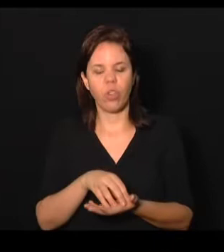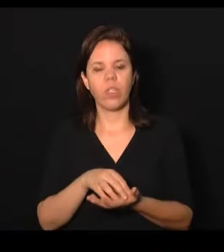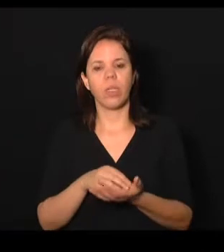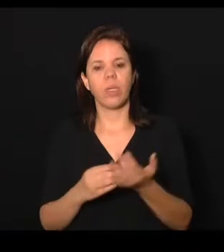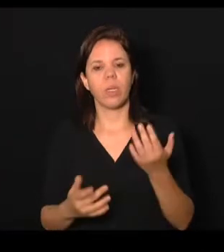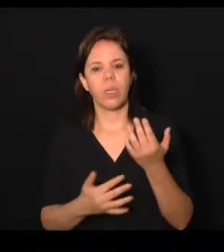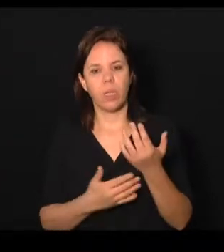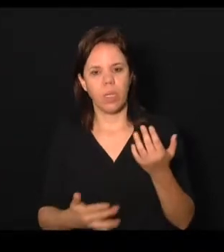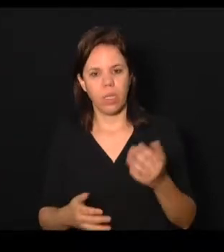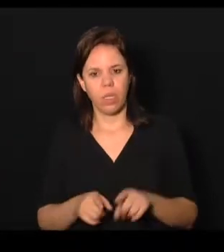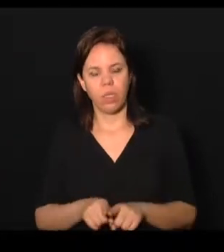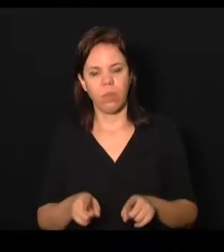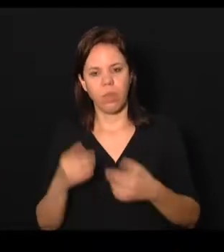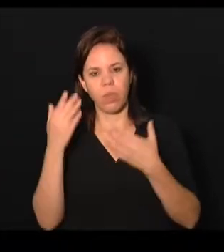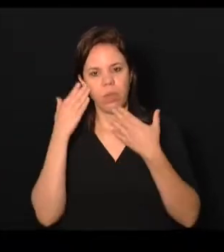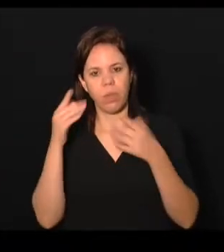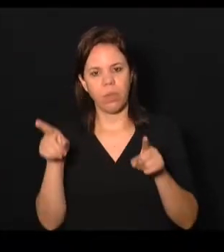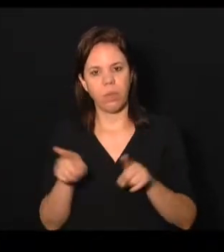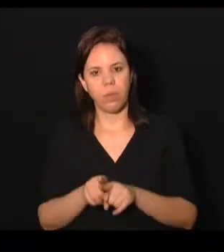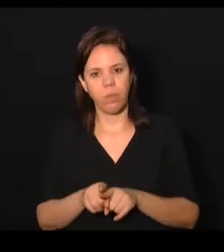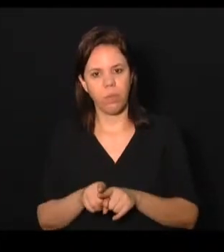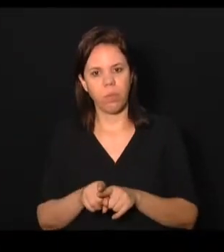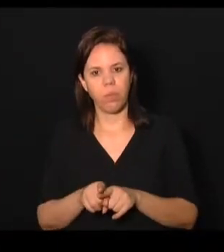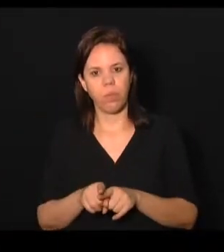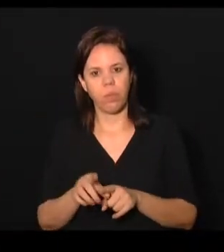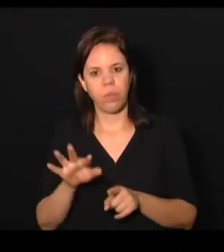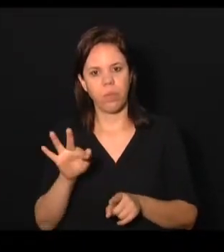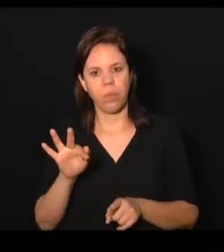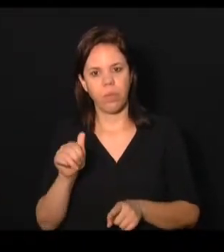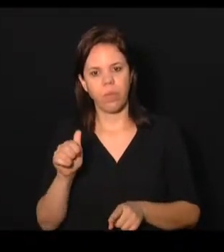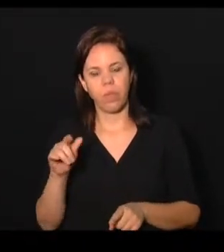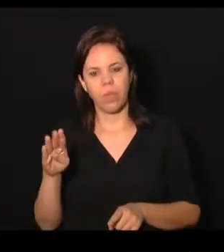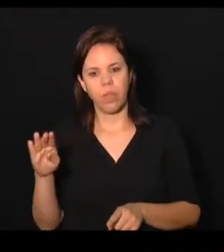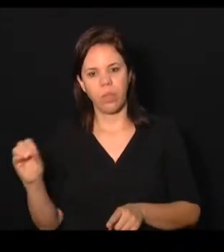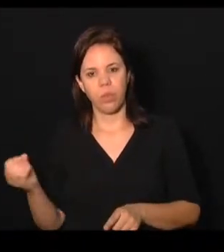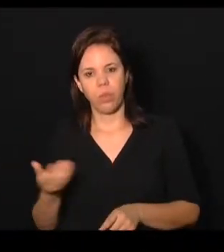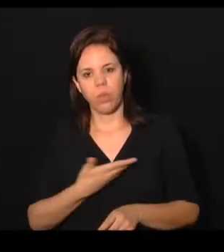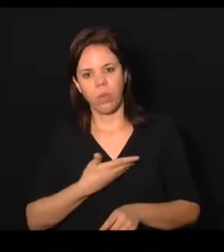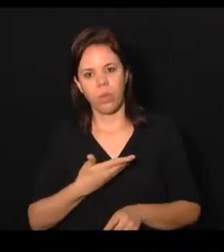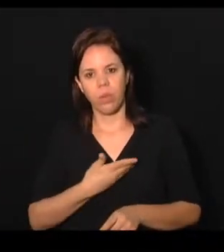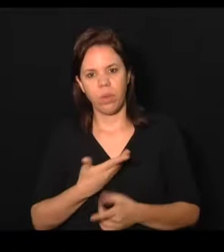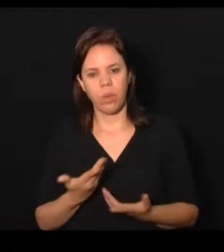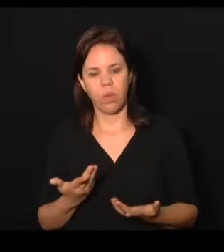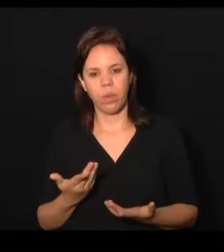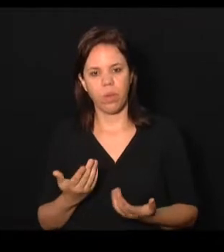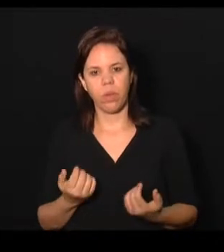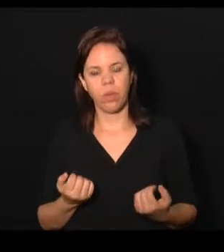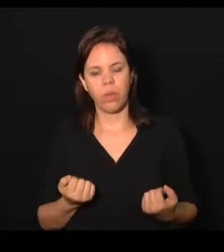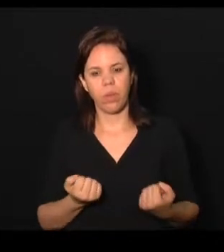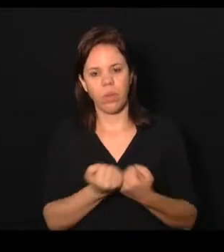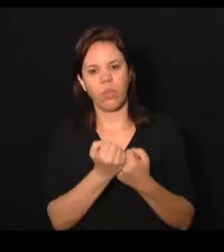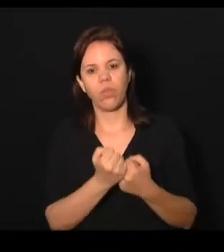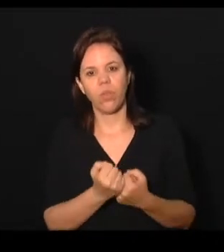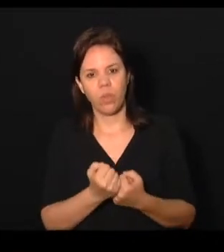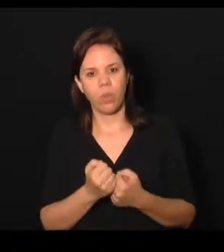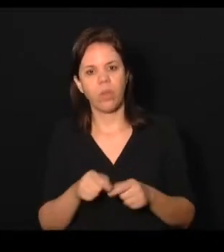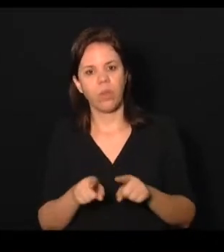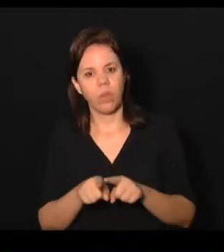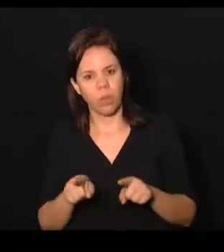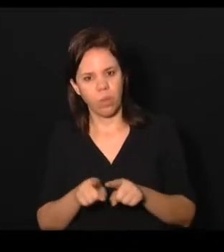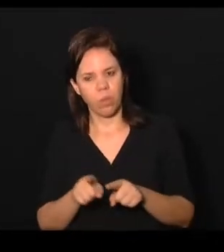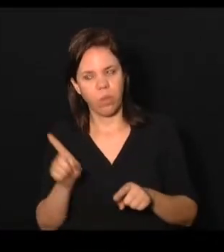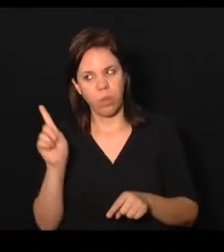Hematologia. Agradeço também o Fábio, um grande amigo, ele é assessor de imprensa do Centro de